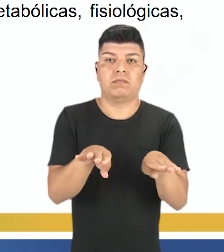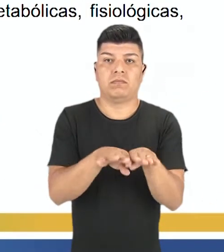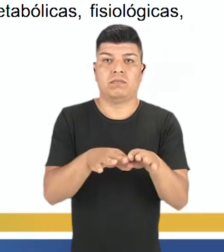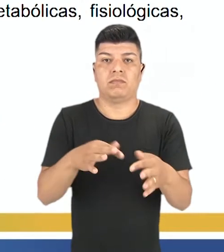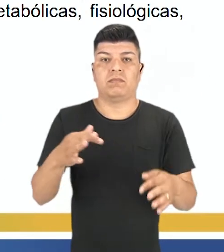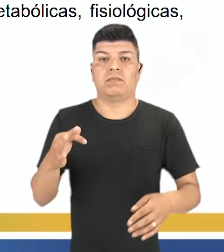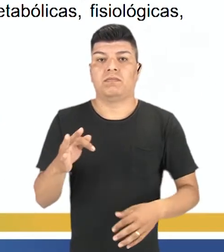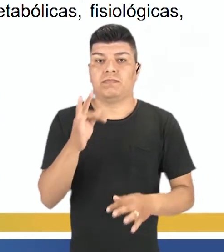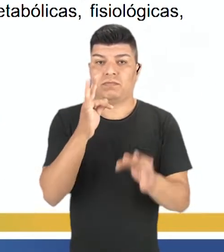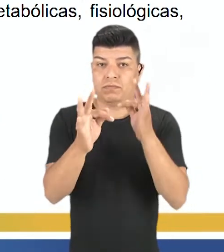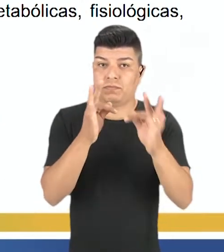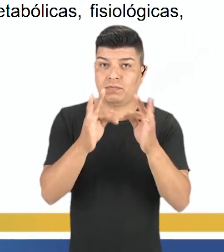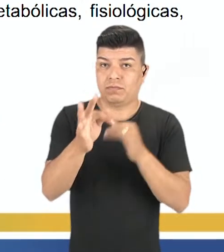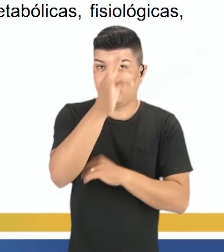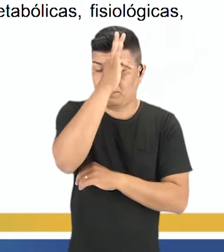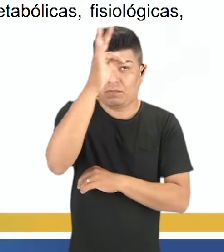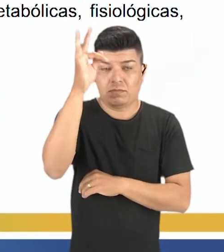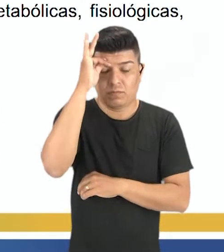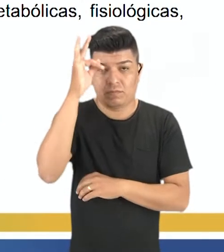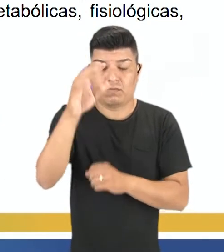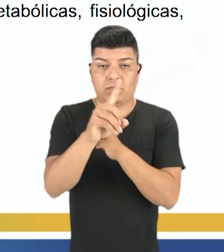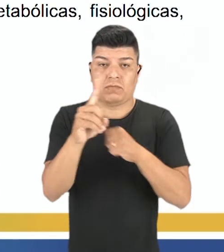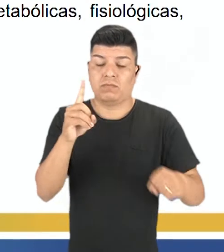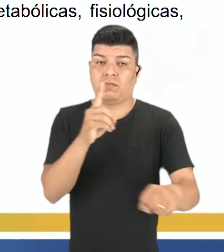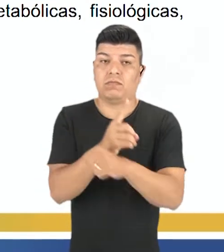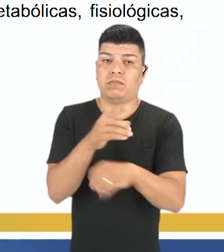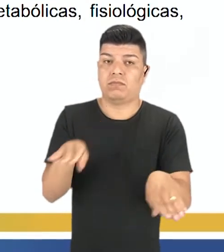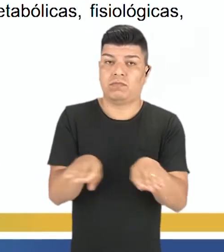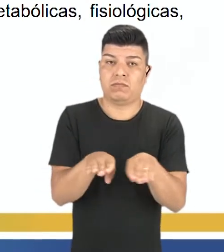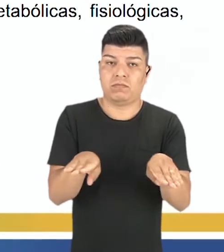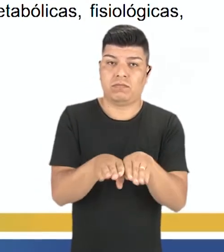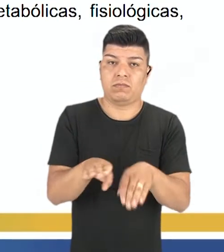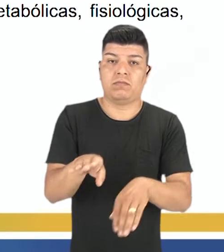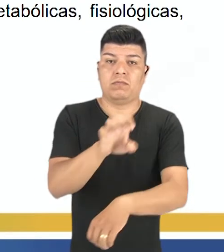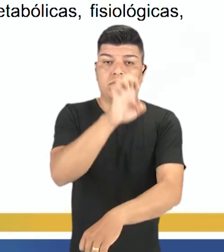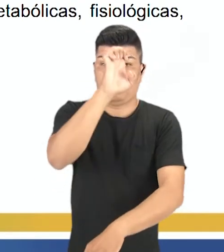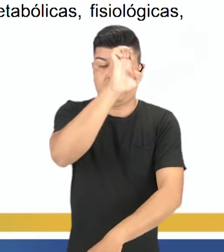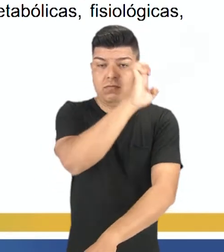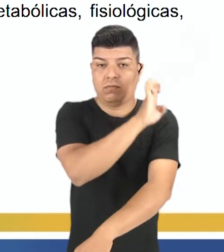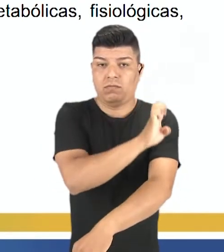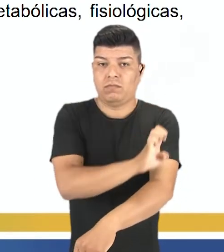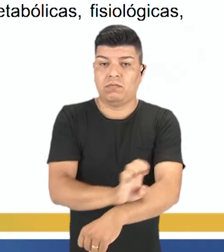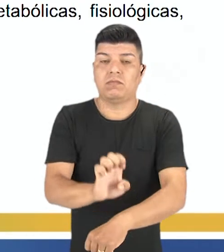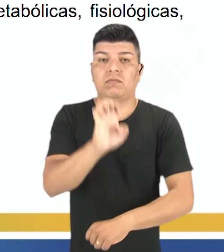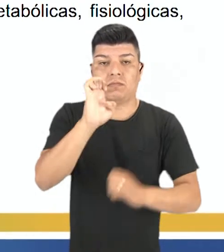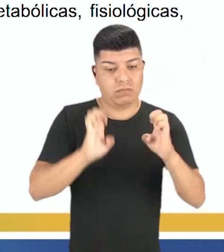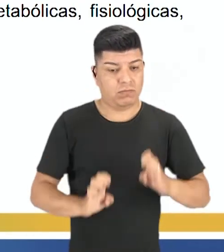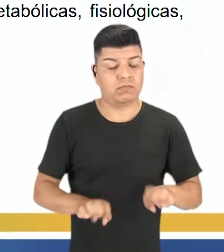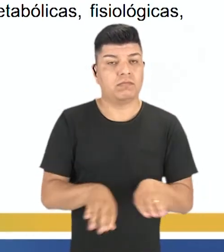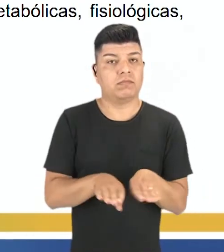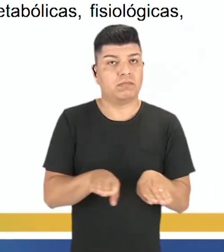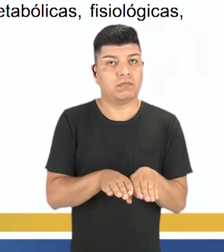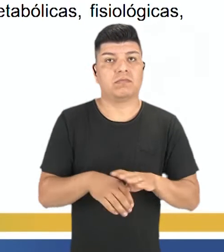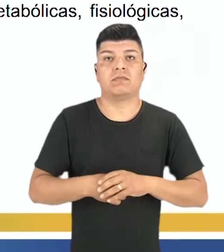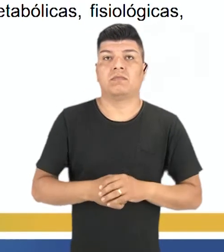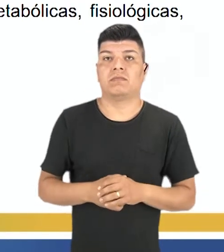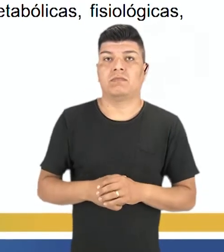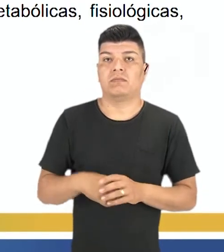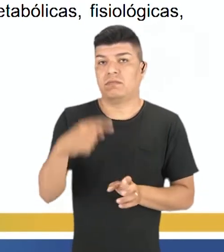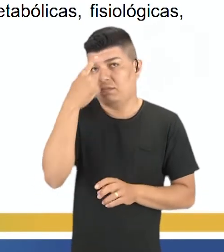fisiológicas, comportamentais, sociais e talvez étnicas, né? E aqui nós temos algumas imagens que retratam isso,